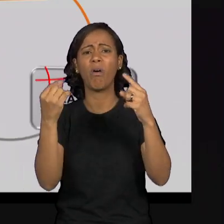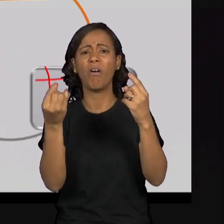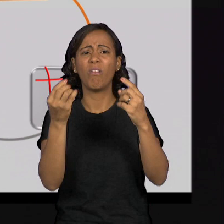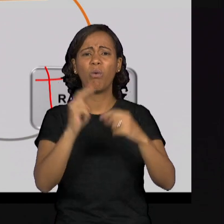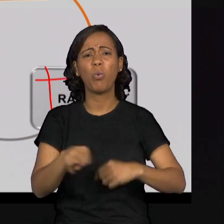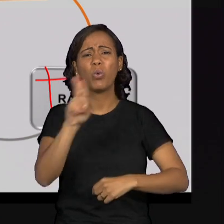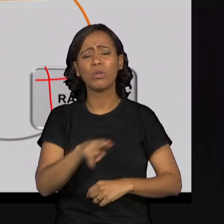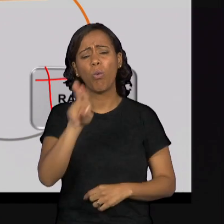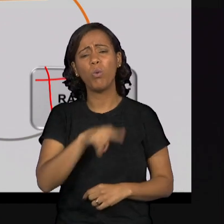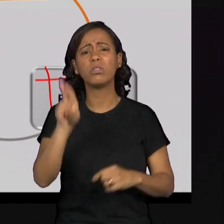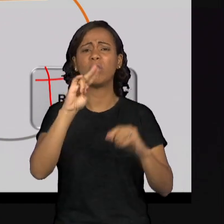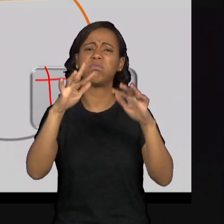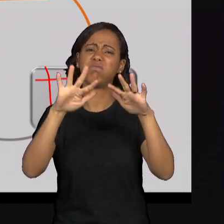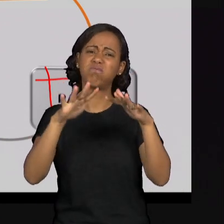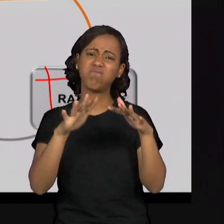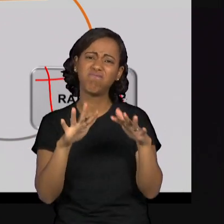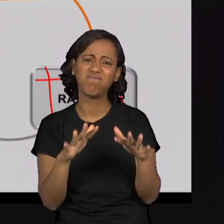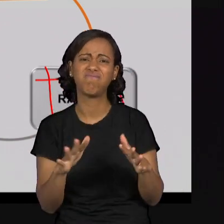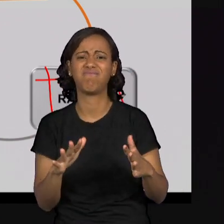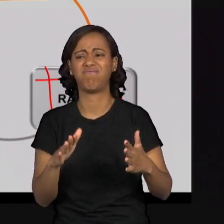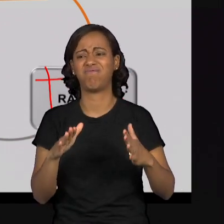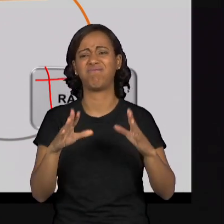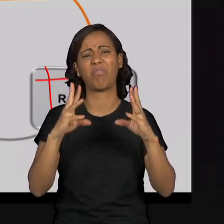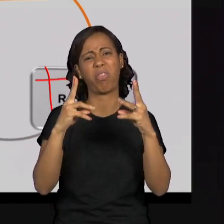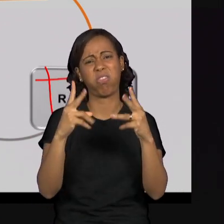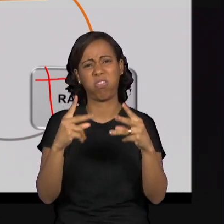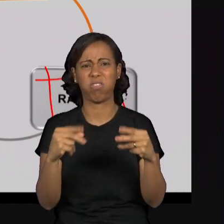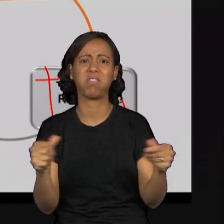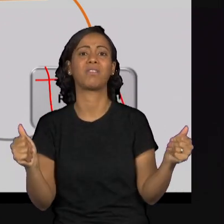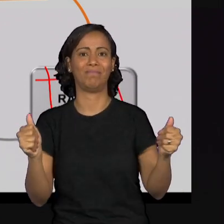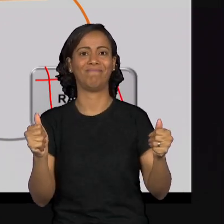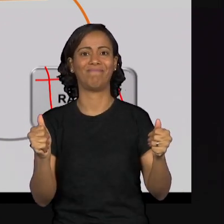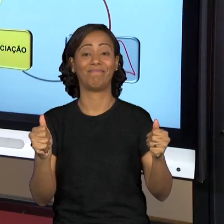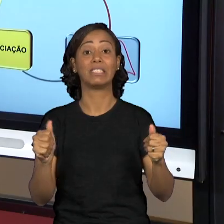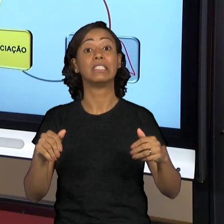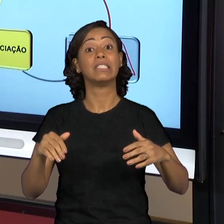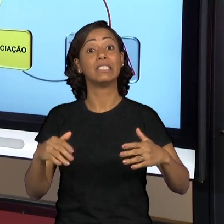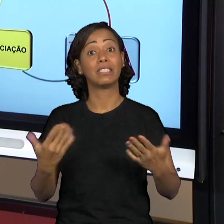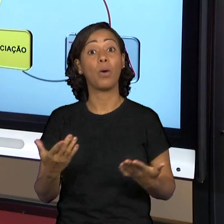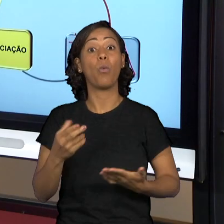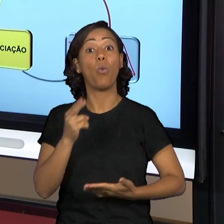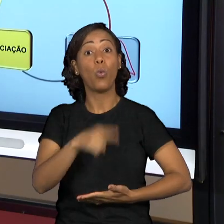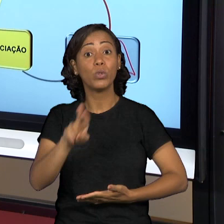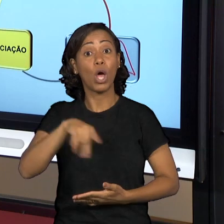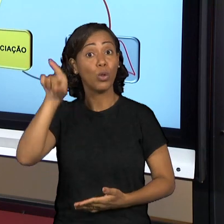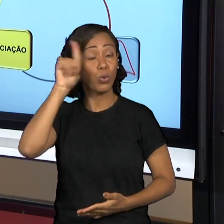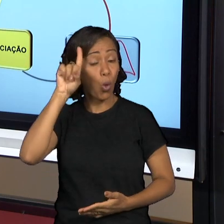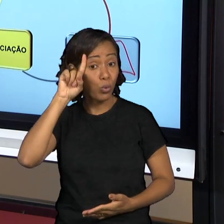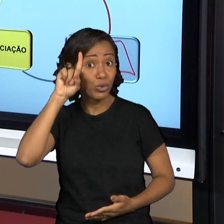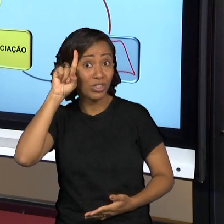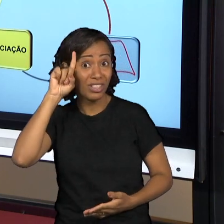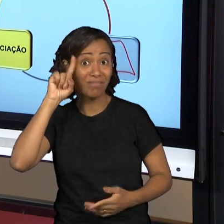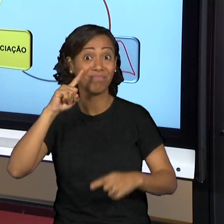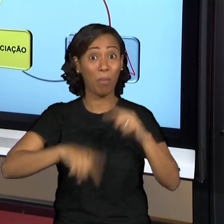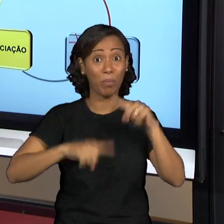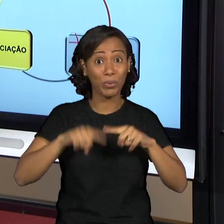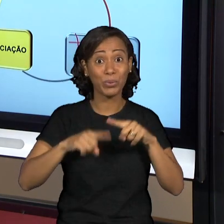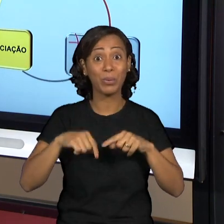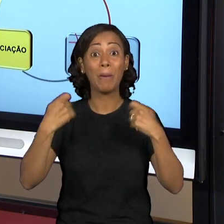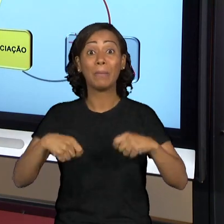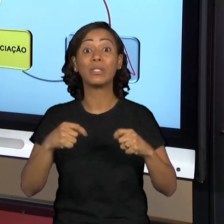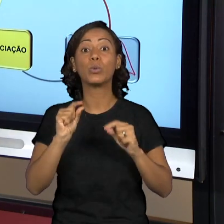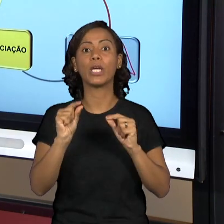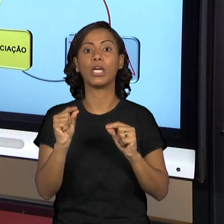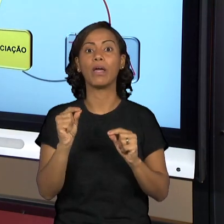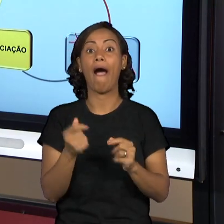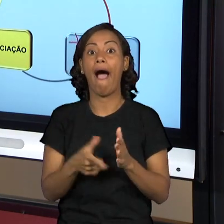condição chamada de rateio, que é quando mais do que uma área utiliza desse mesmo recurso patrimonial, eu preciso retirar um pouquinho